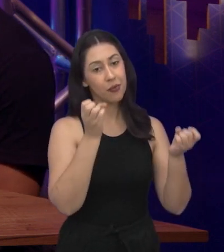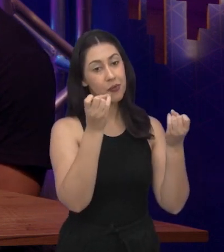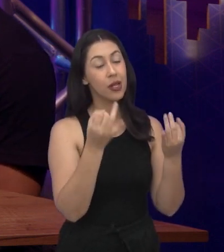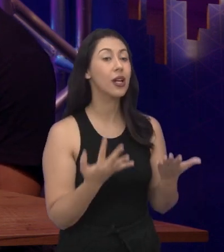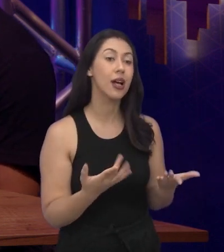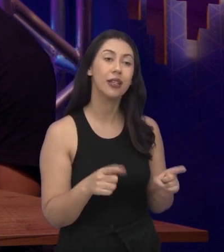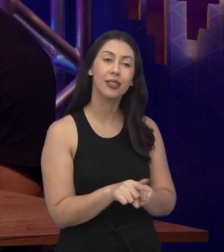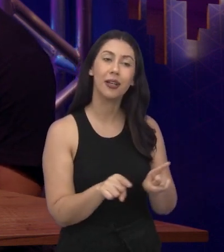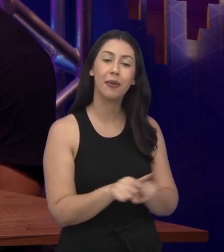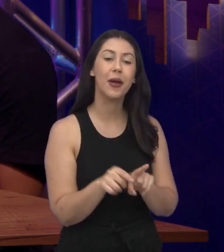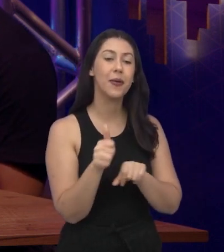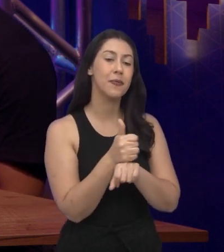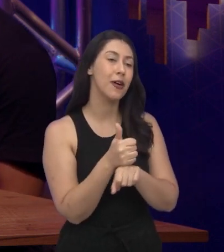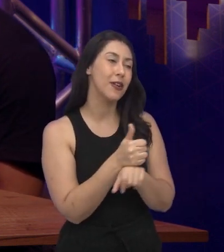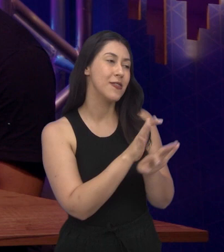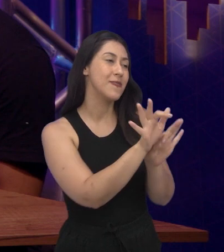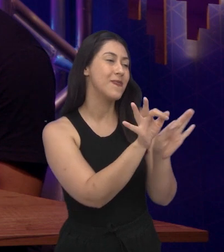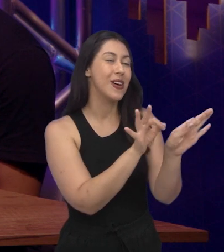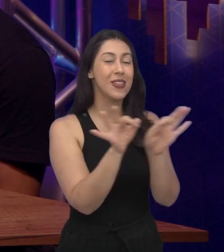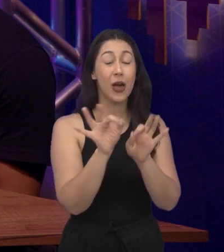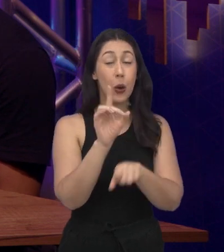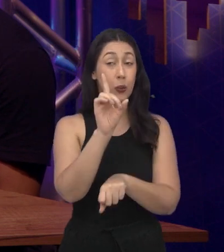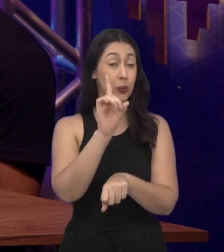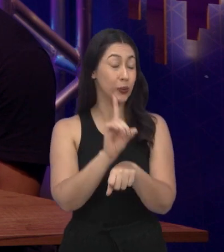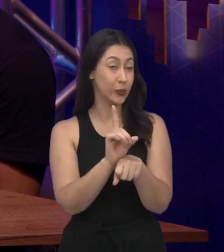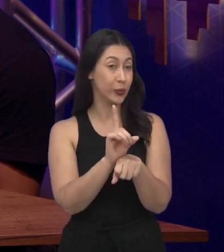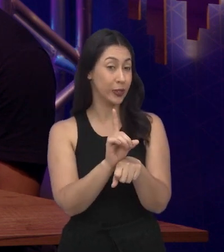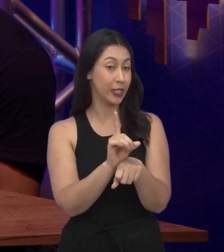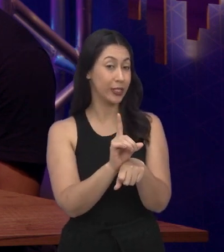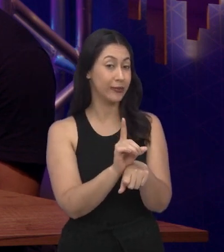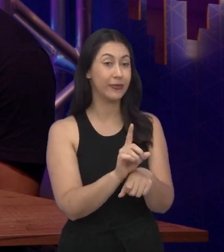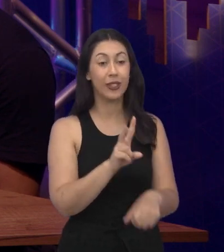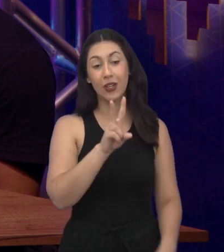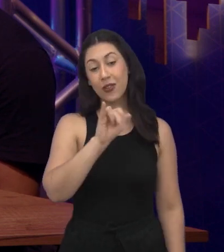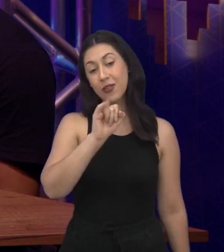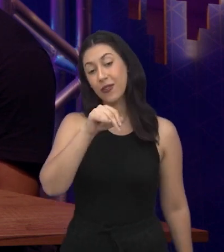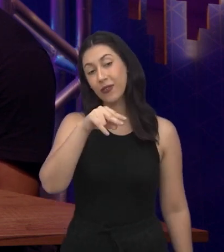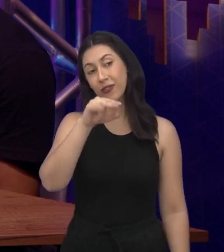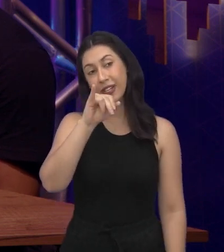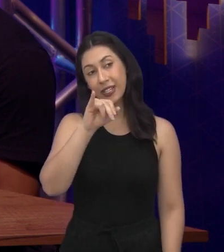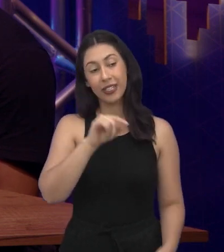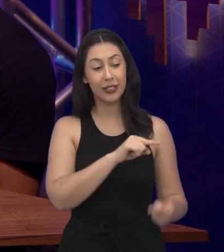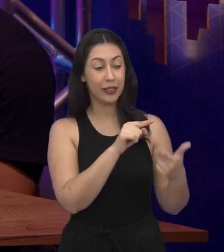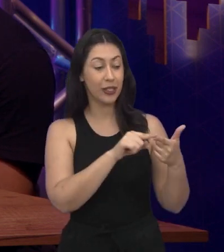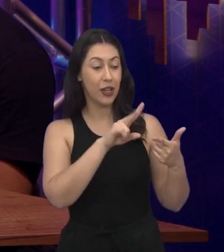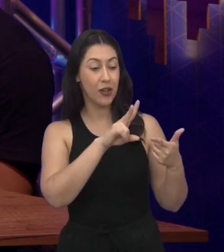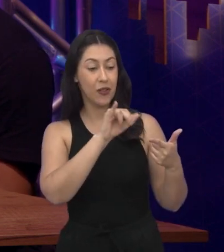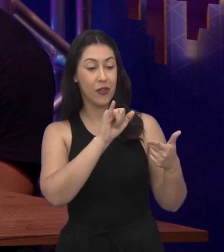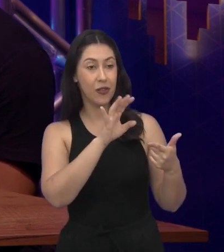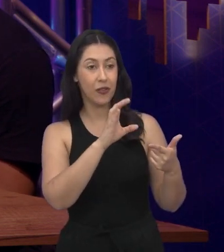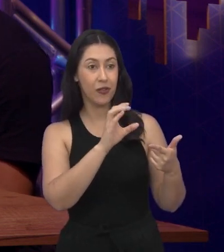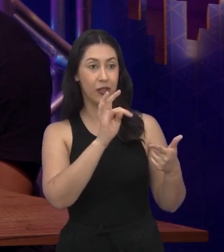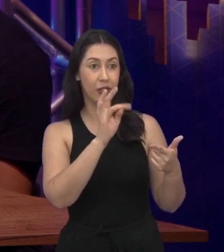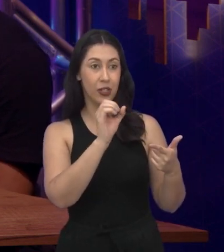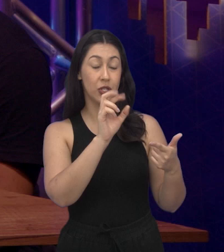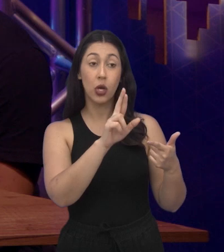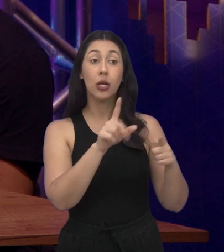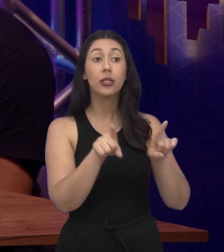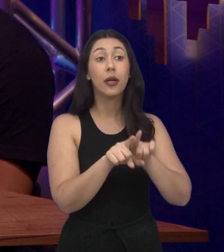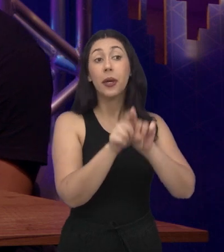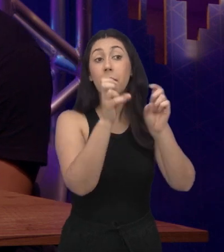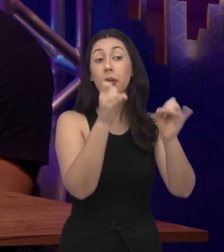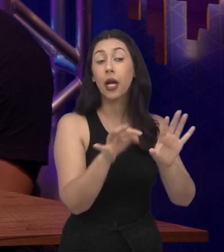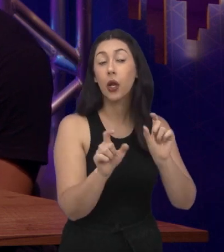equipe de produtores, né, e diretores, o Vini e o Vitor estão aqui. Tem a questão também do